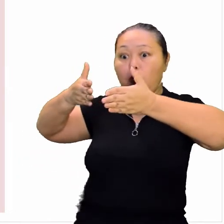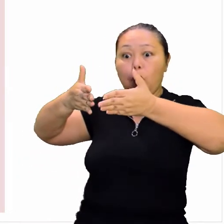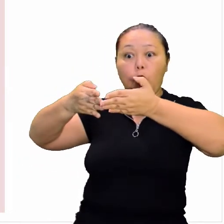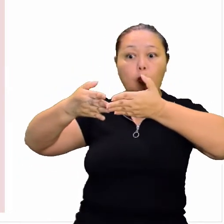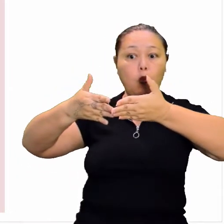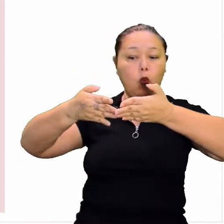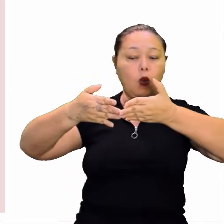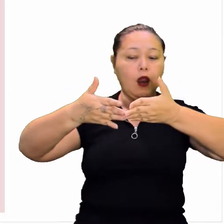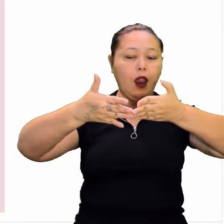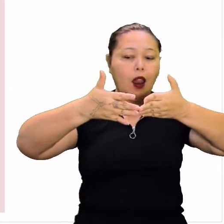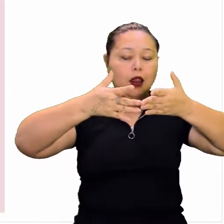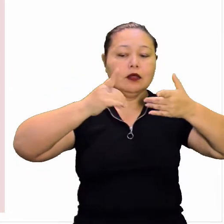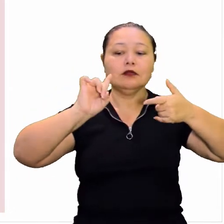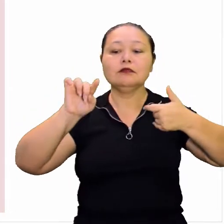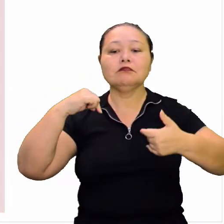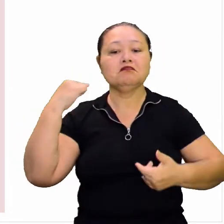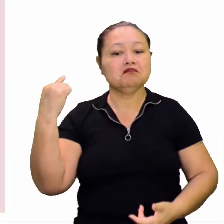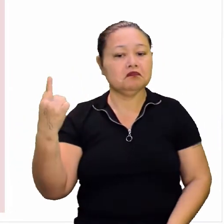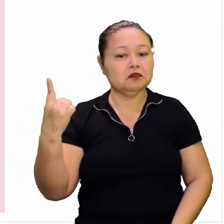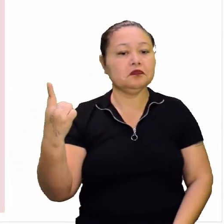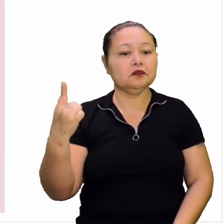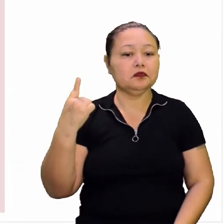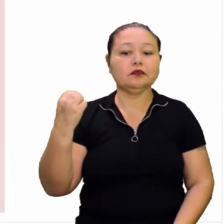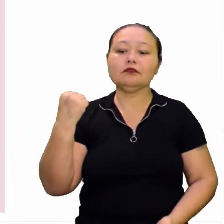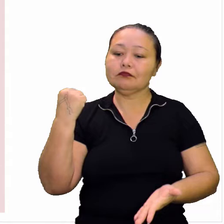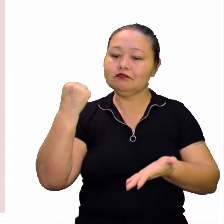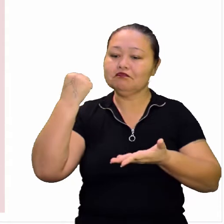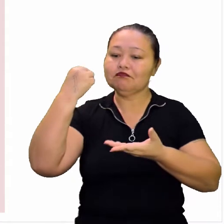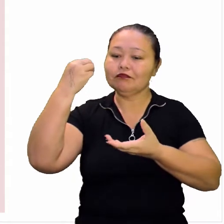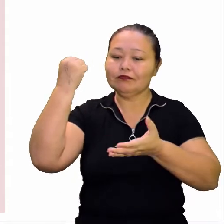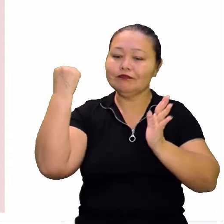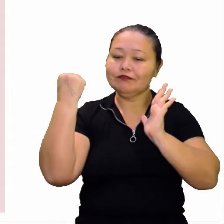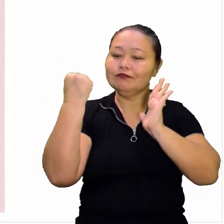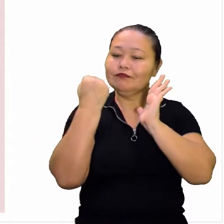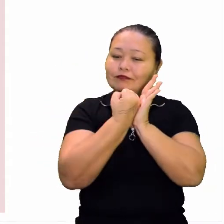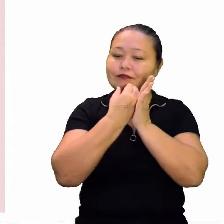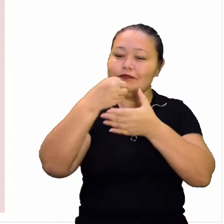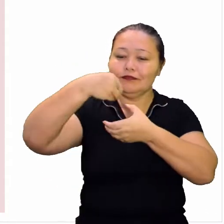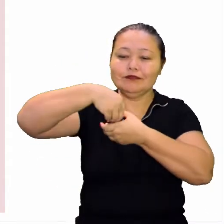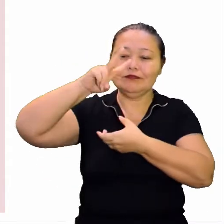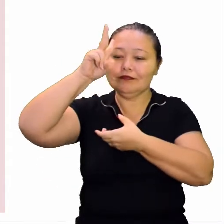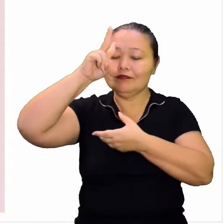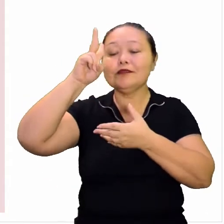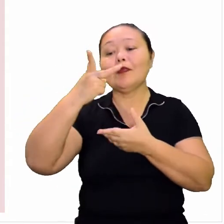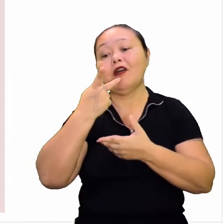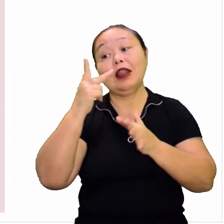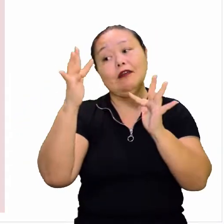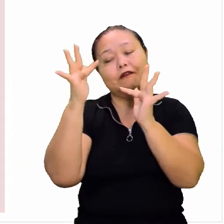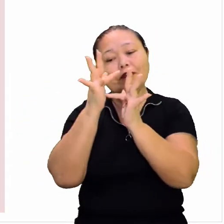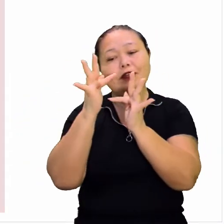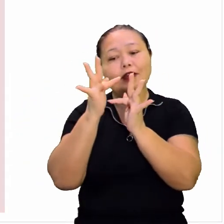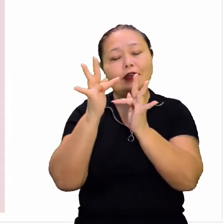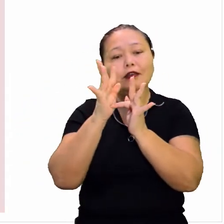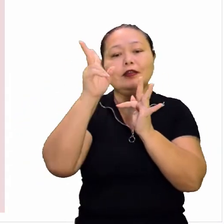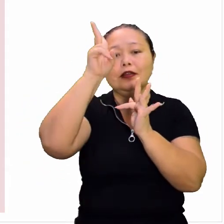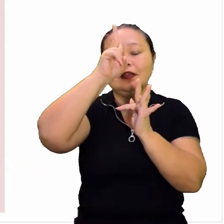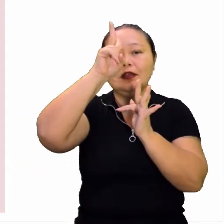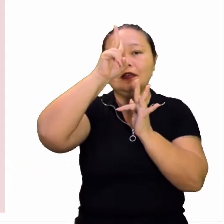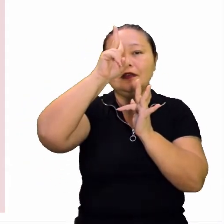Eles deixaram suas marcas na história. Ei, quando se fala em fenício, você já tem que